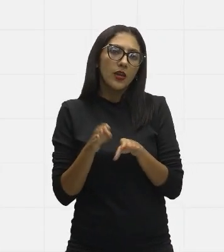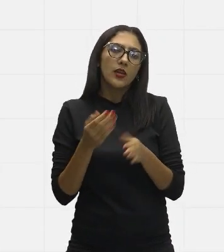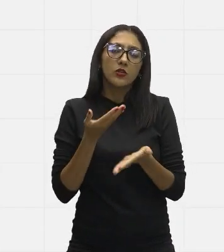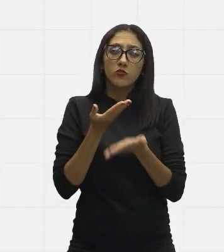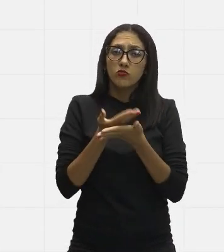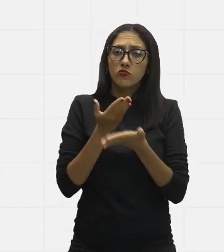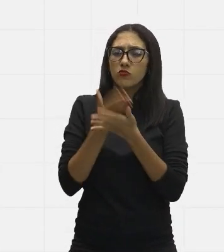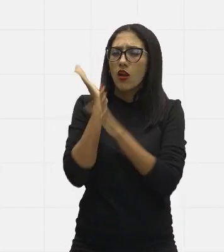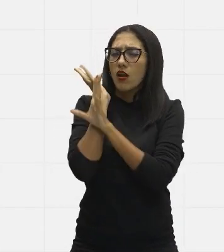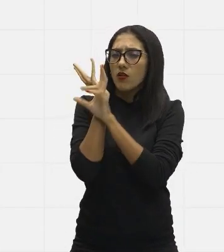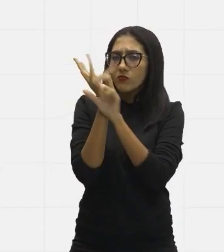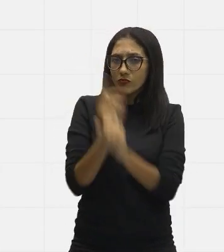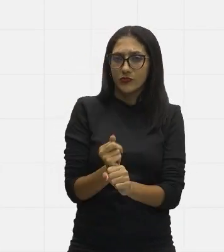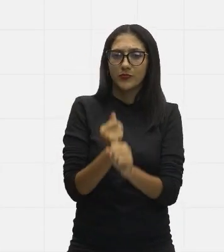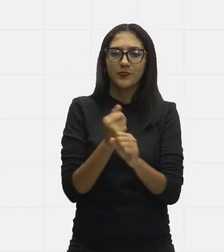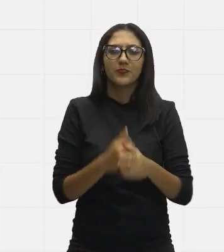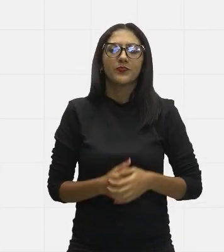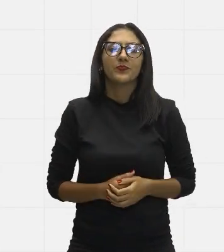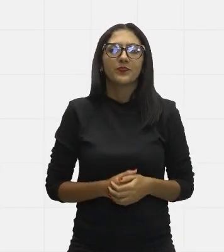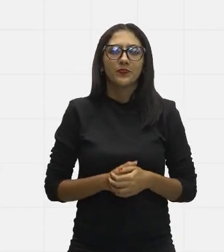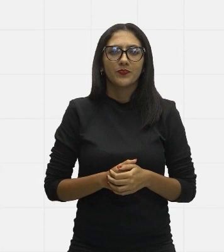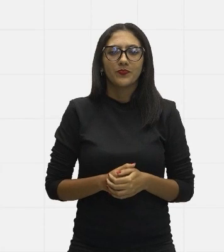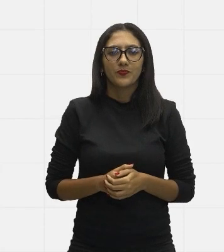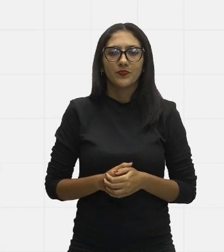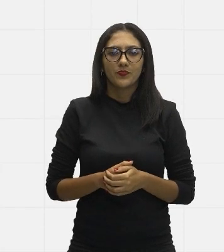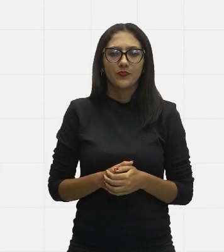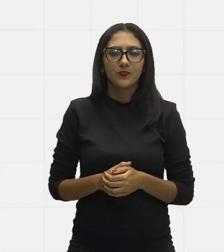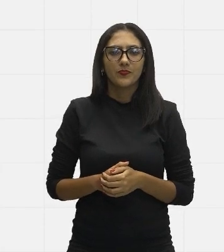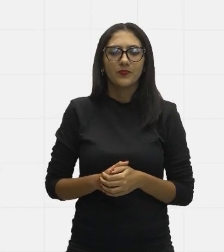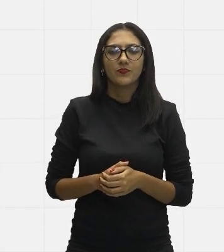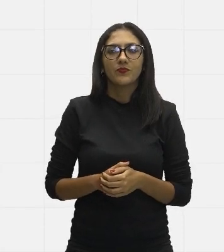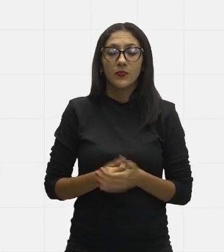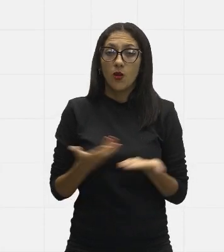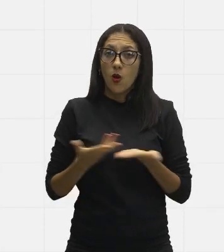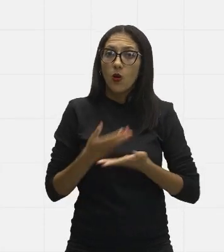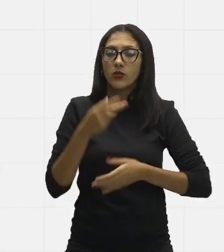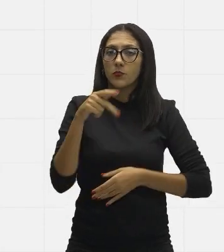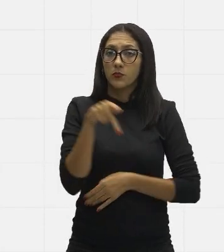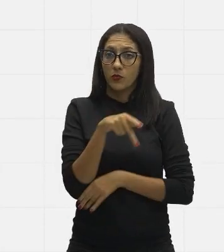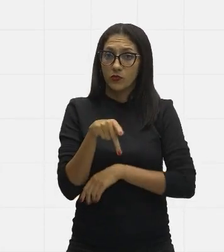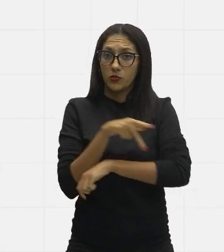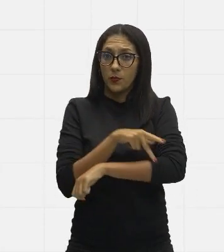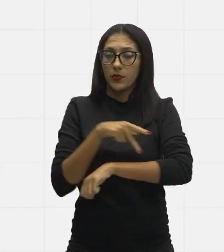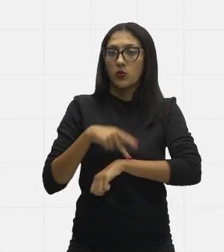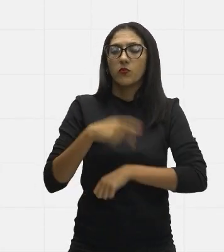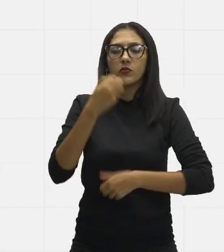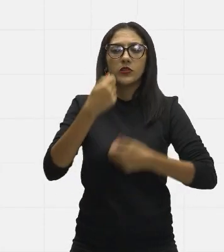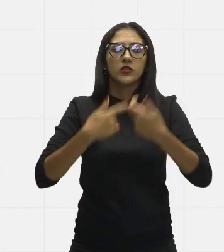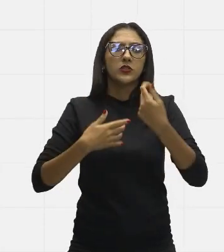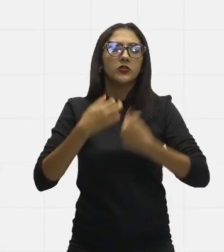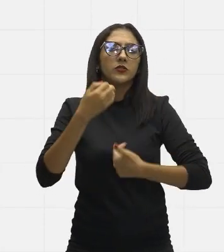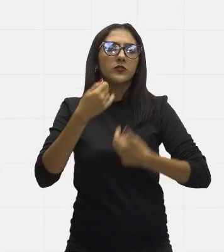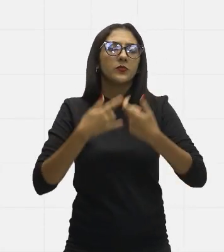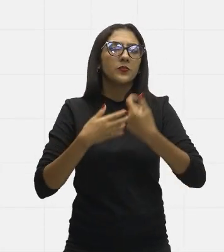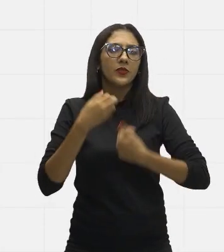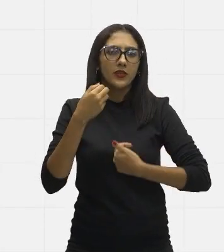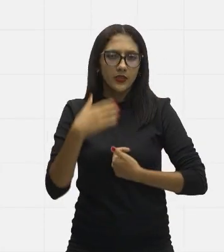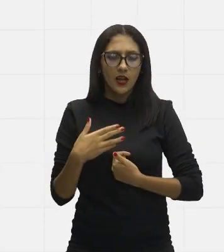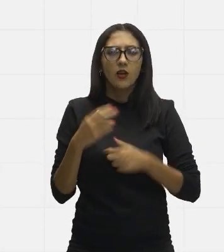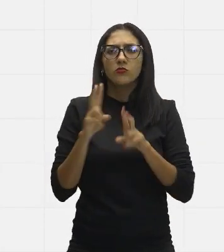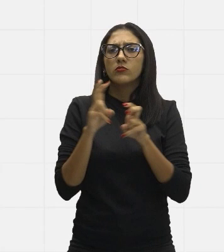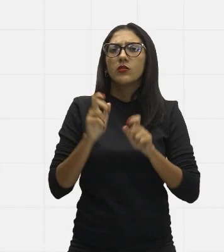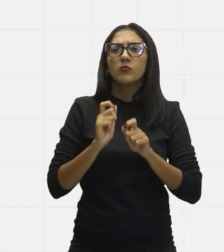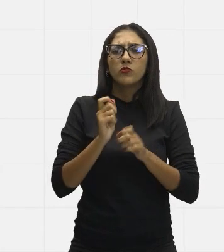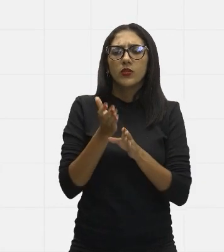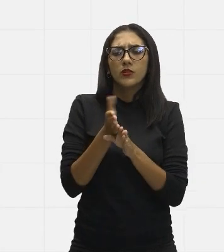Então, nesse momento, a professora Ellen vai dar aí uma navegada no plano de aula assíncrona, não é? Para mostrar